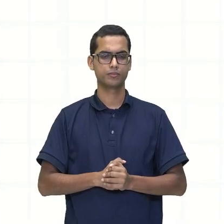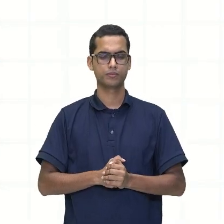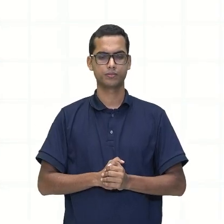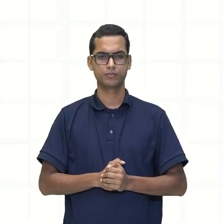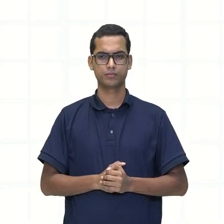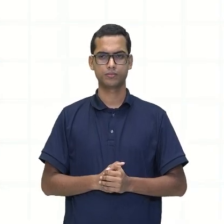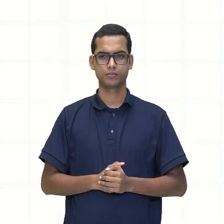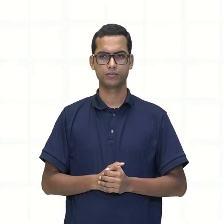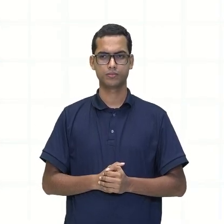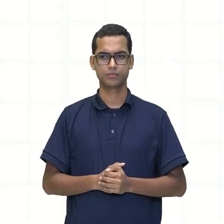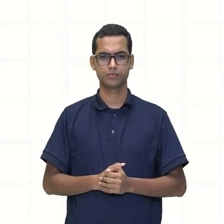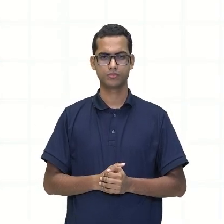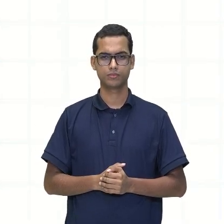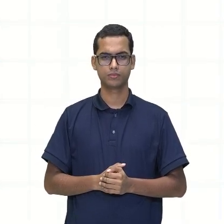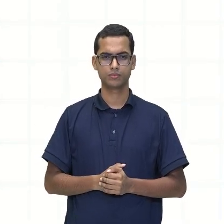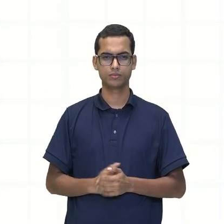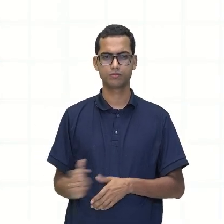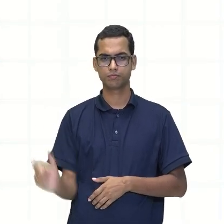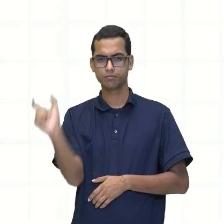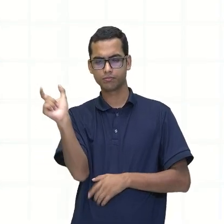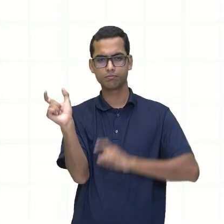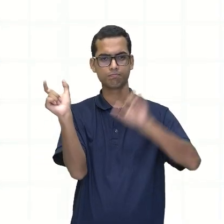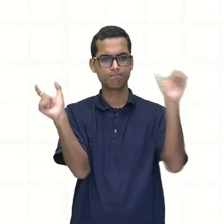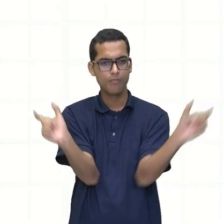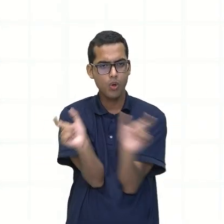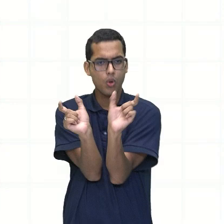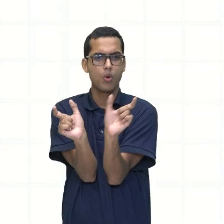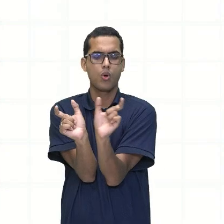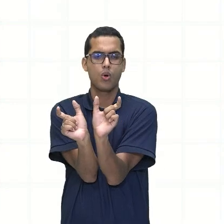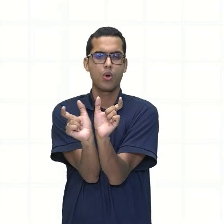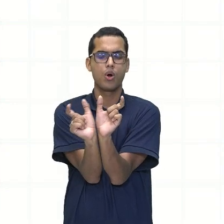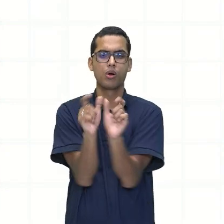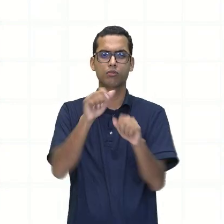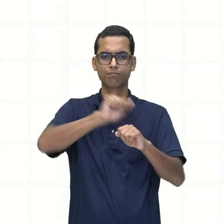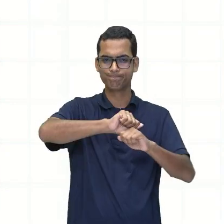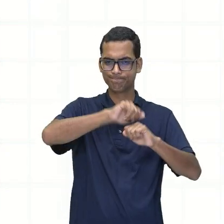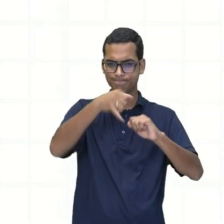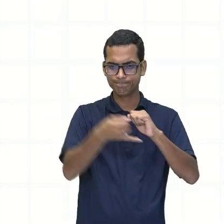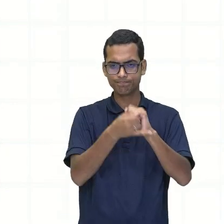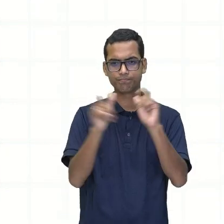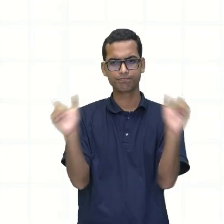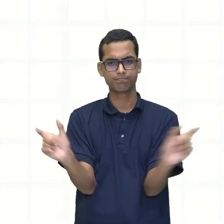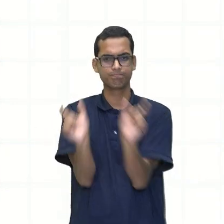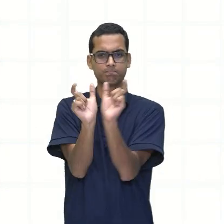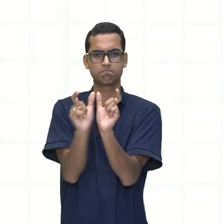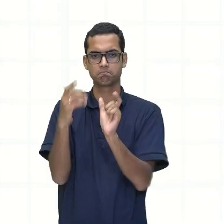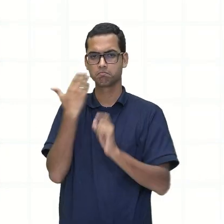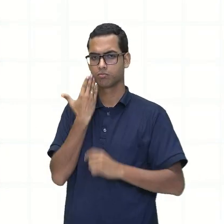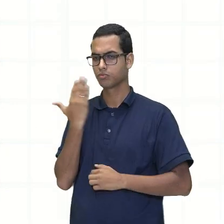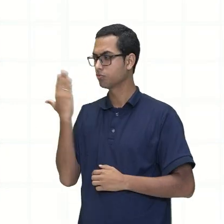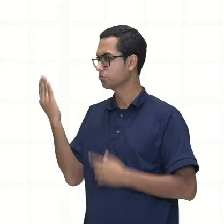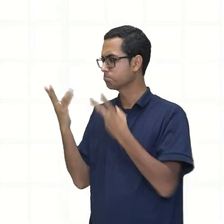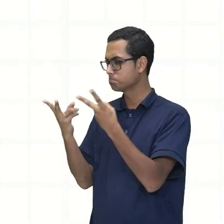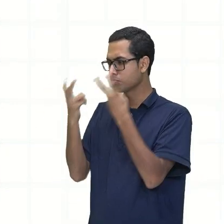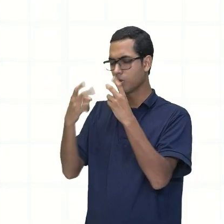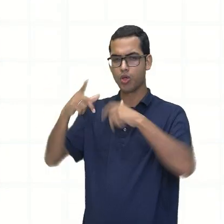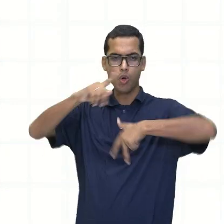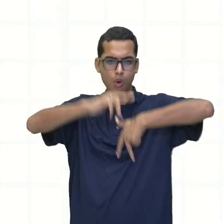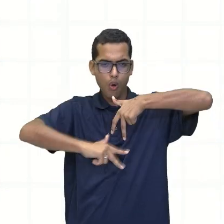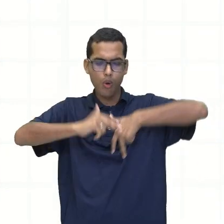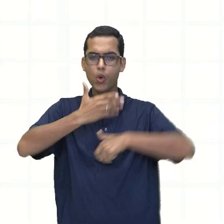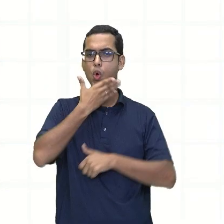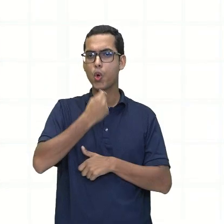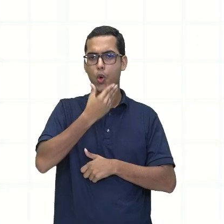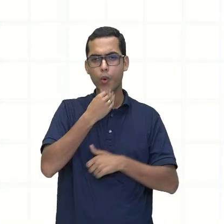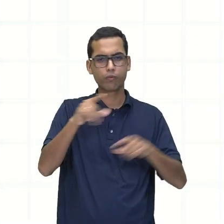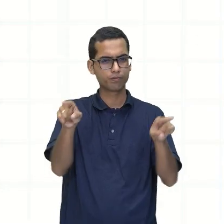Garoto é o nosso substantivo, mal educado é o nosso adjetivo. E aí, ó, o nosso adjetivo,